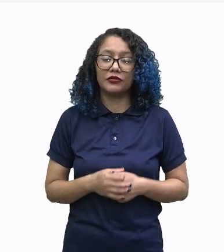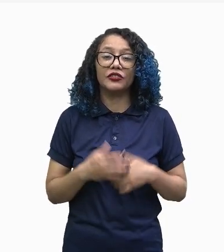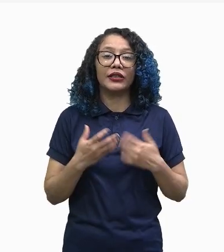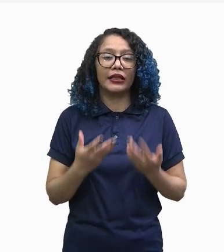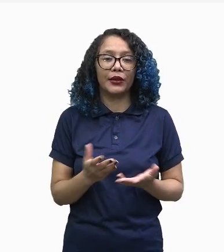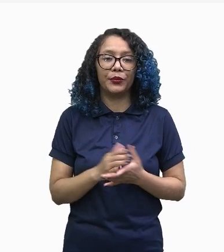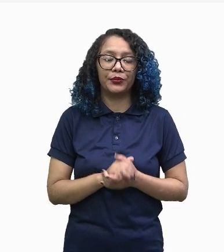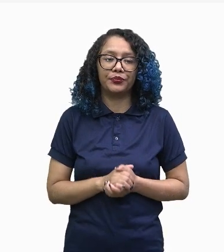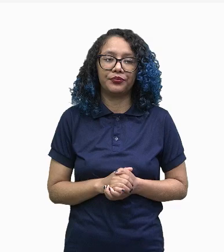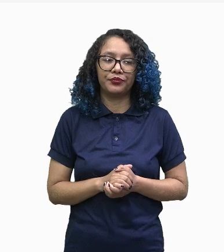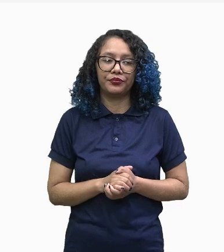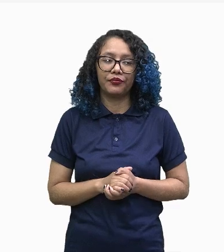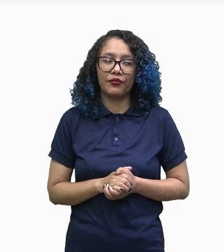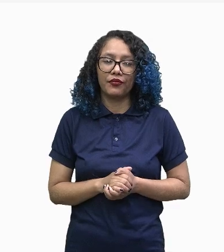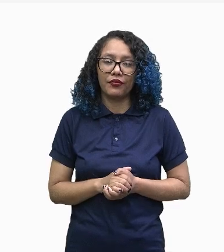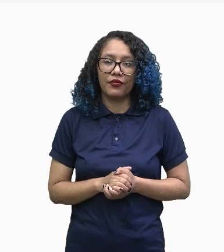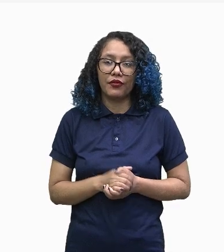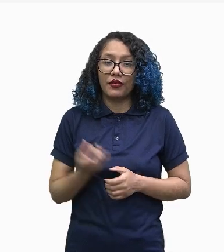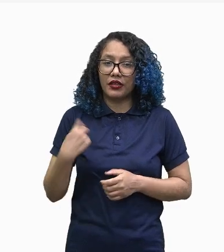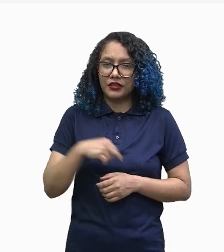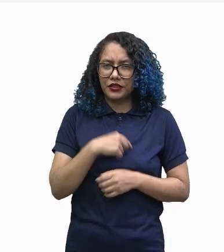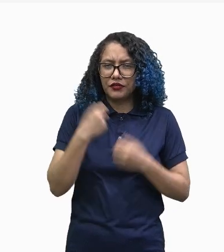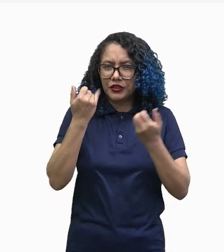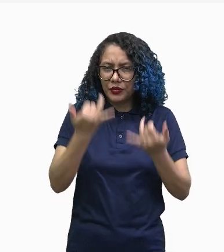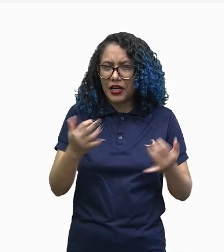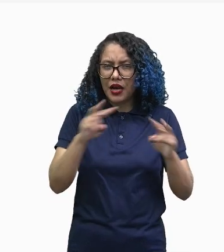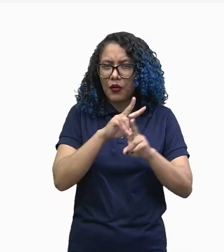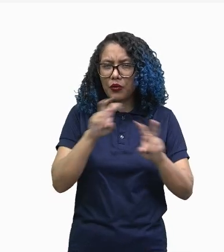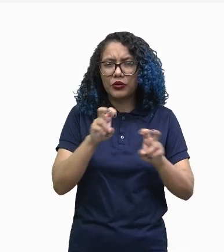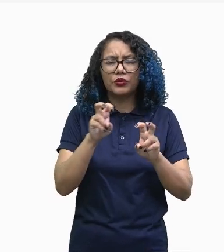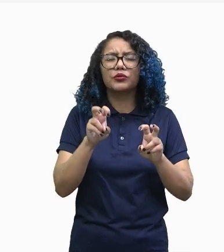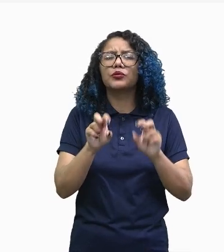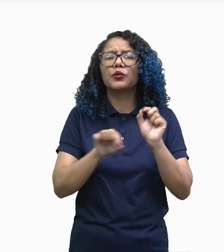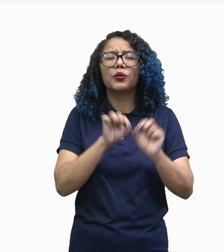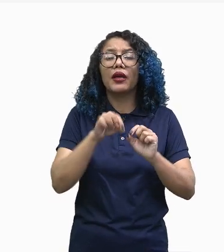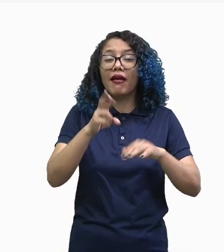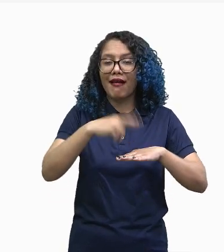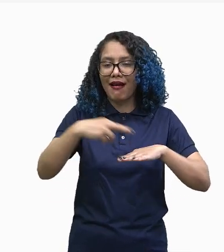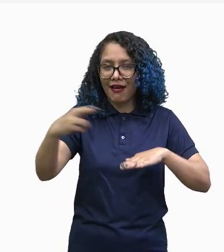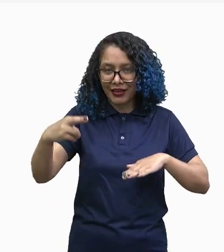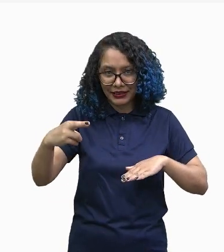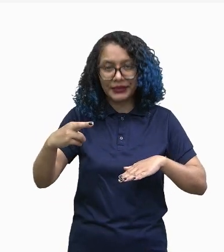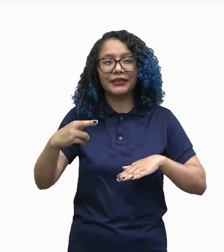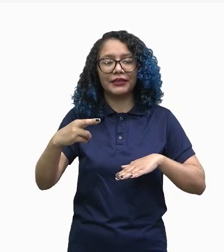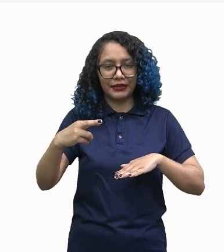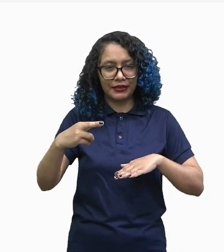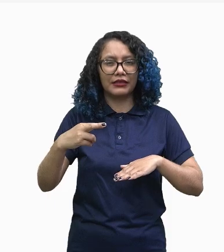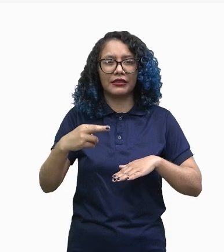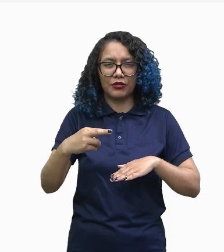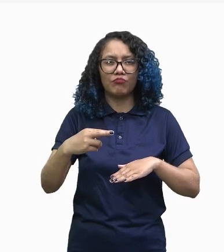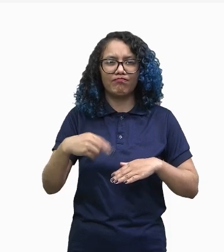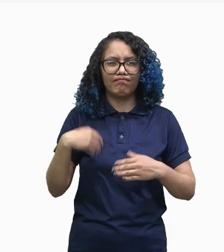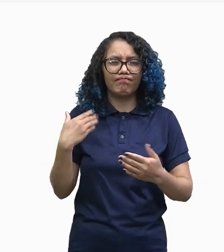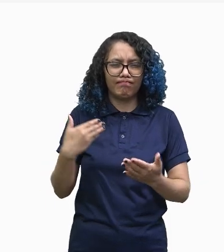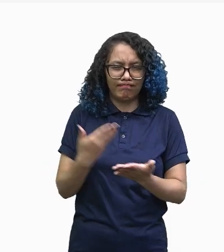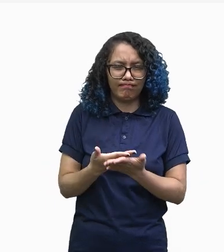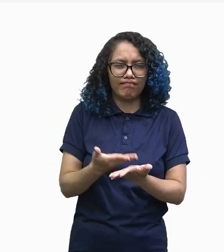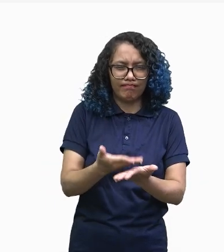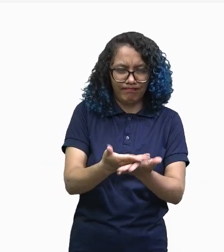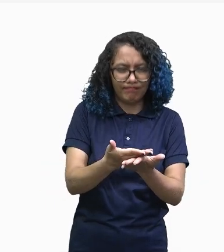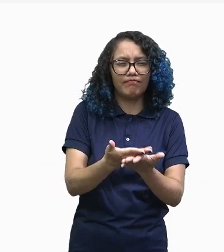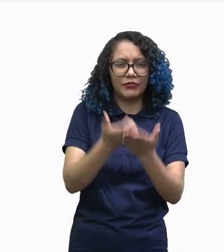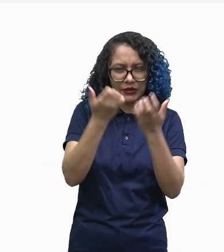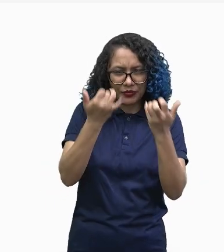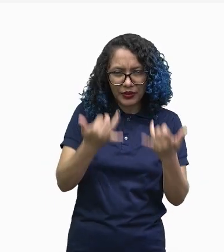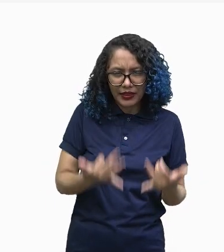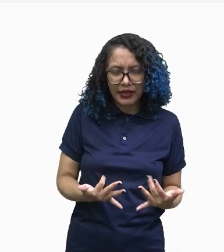gente vai tratar bastante de radiação, né? Verdade. Radiação vai ser muito falado, né? E aí, antes